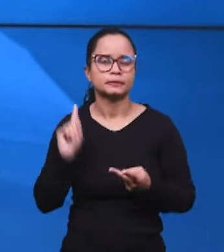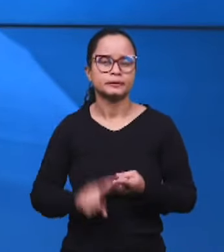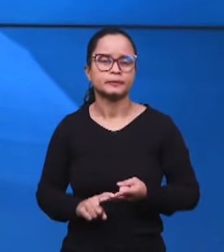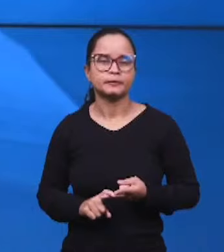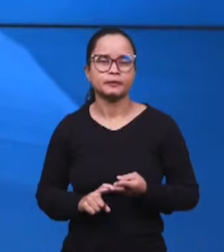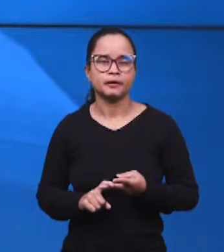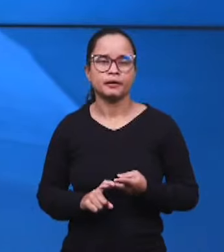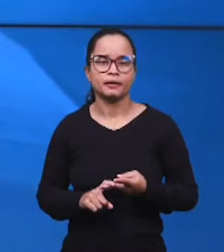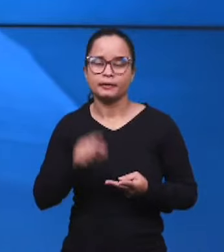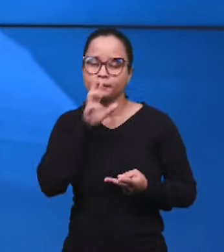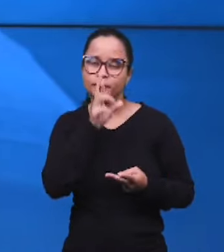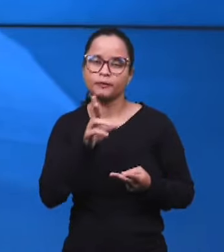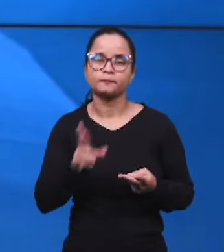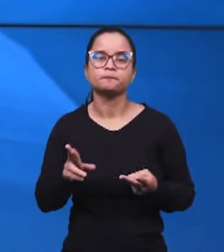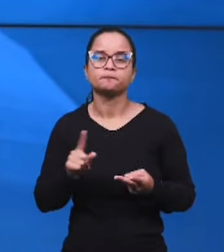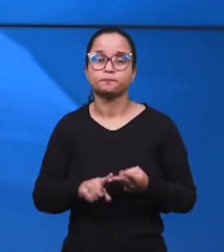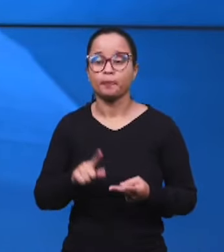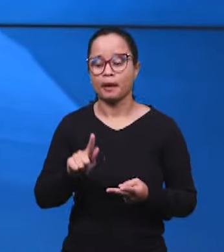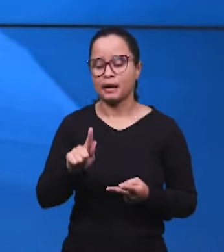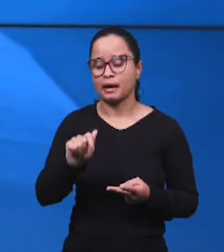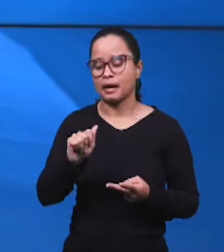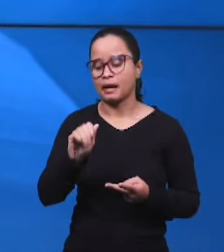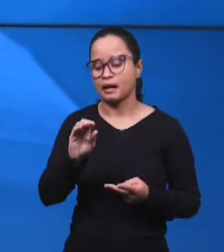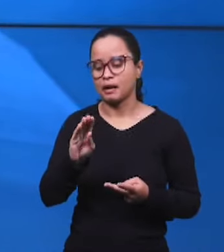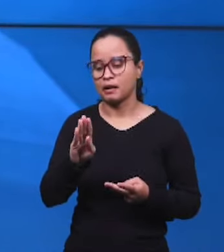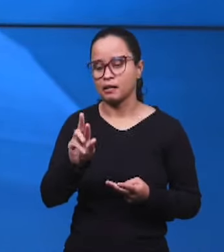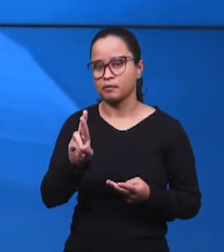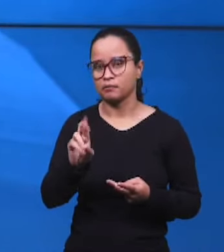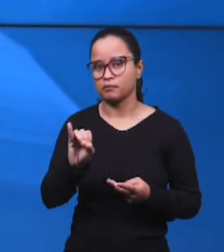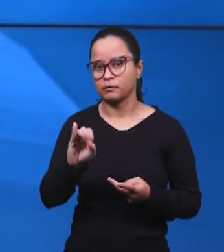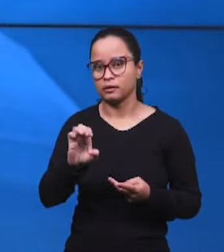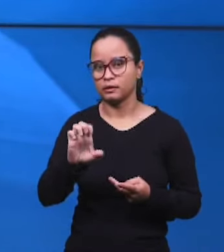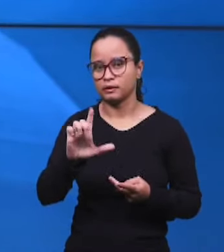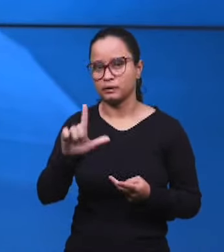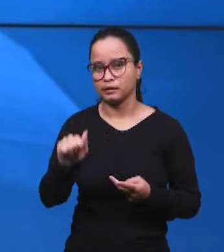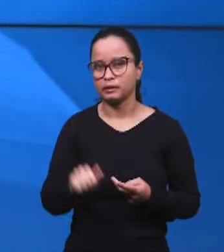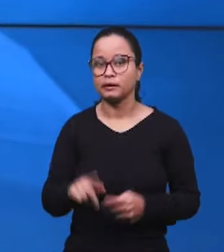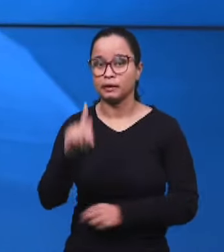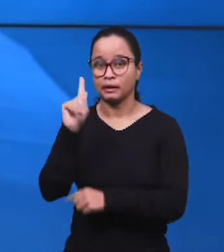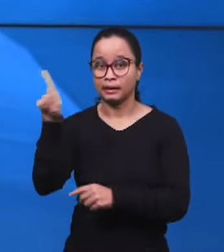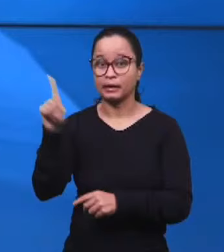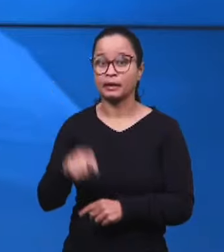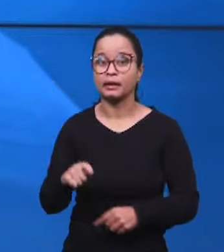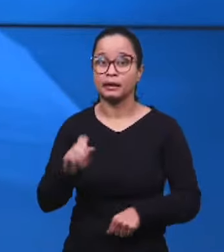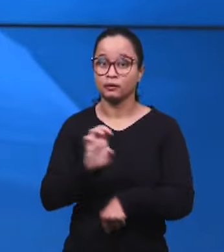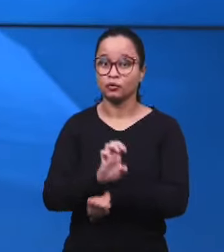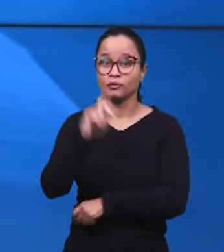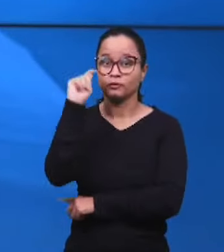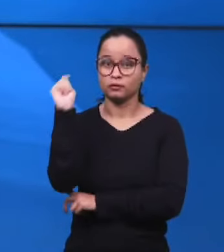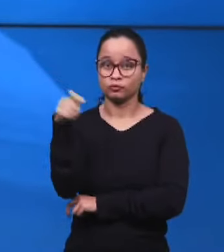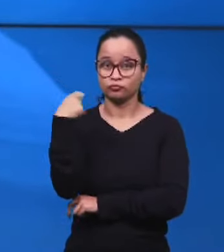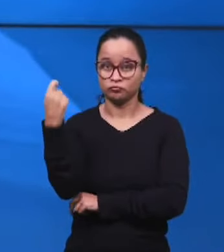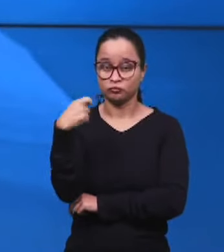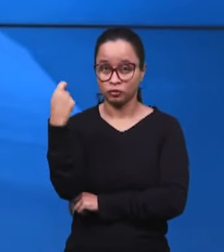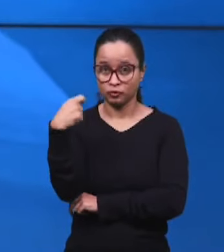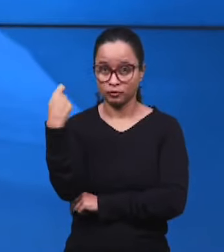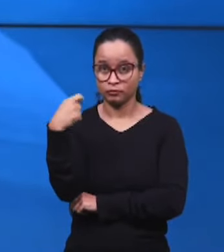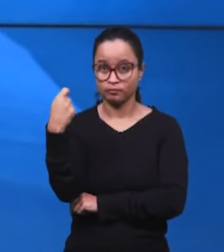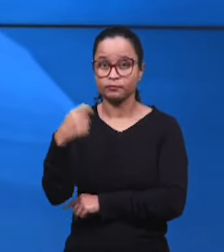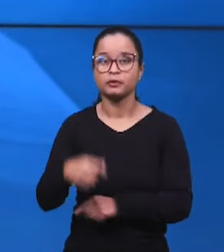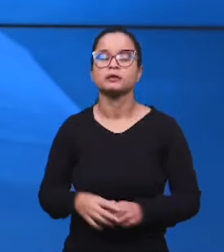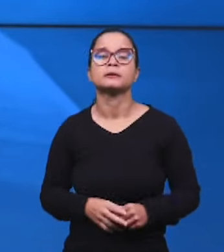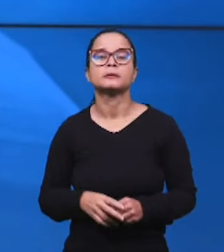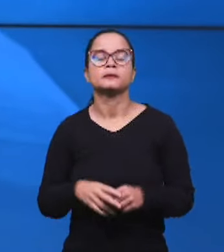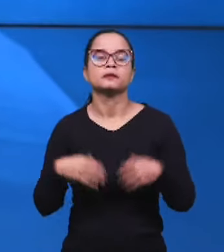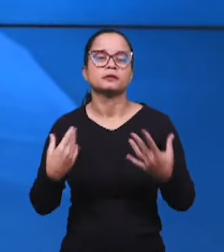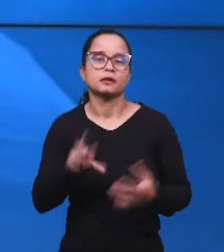aqui também da Gabriela. A Gabriela, ela é do Rio Grande do Sul, a nossa igreja lá em Erechim, no Rio Grande do Sul, e ela